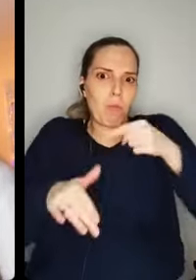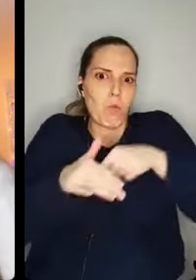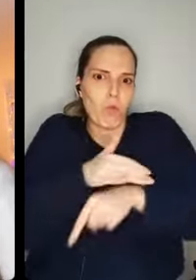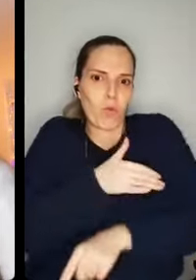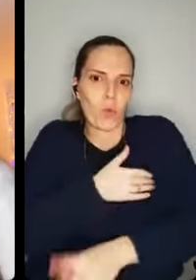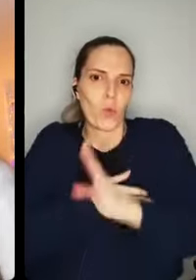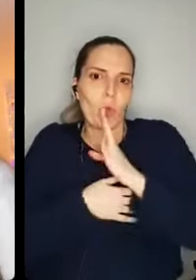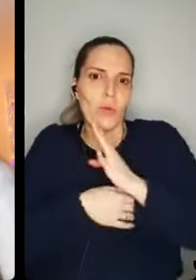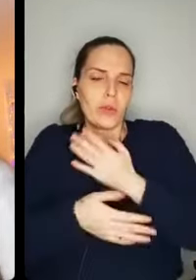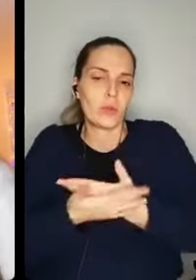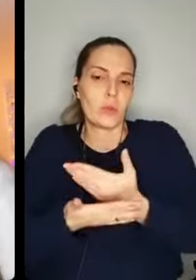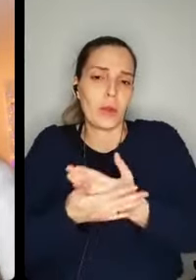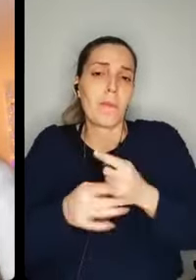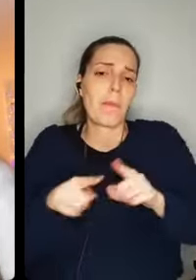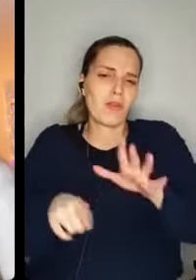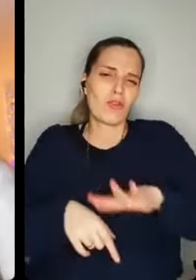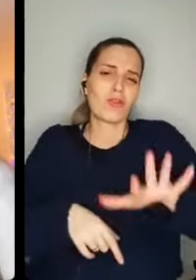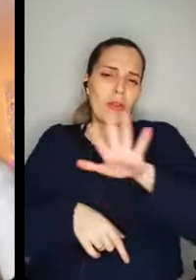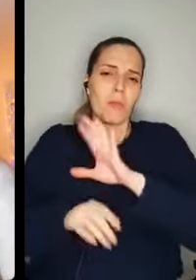currículo bom.